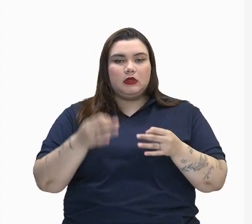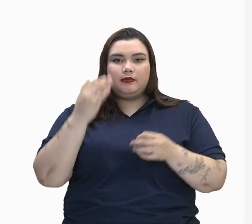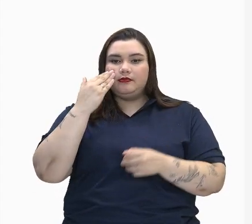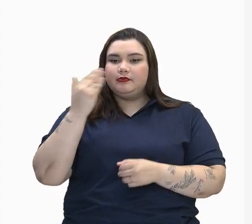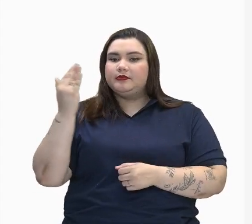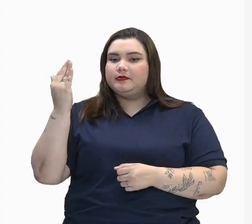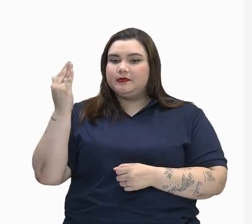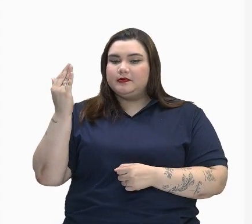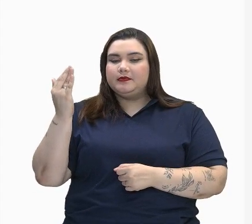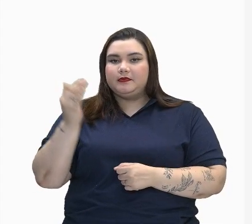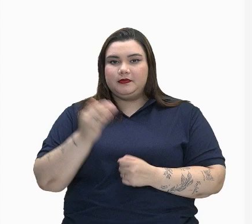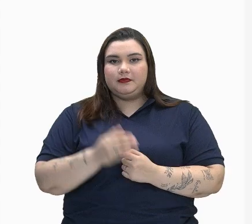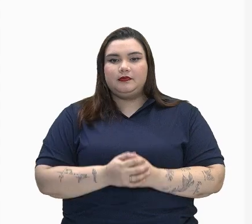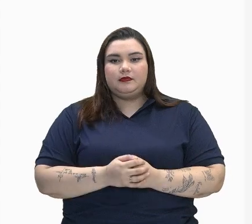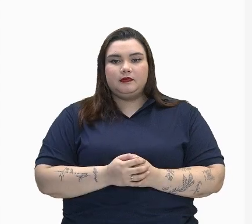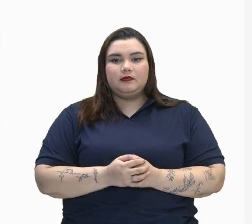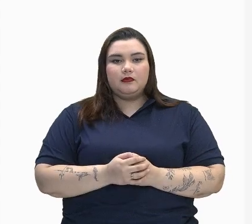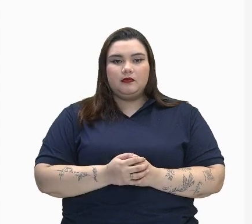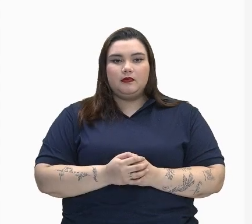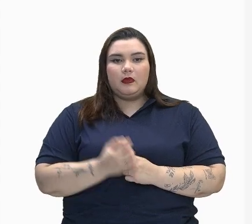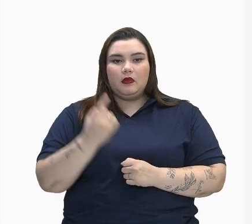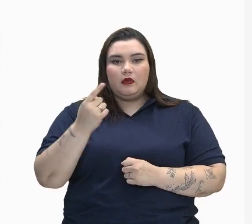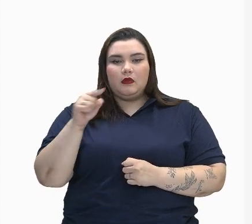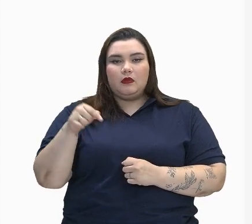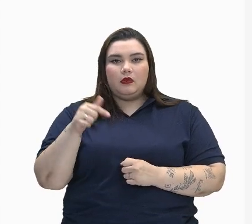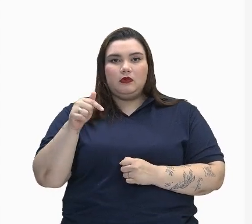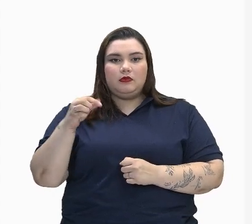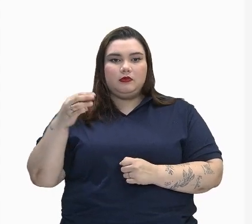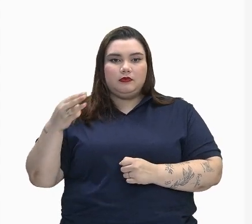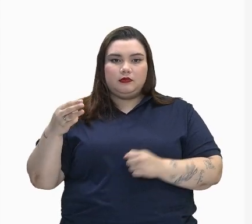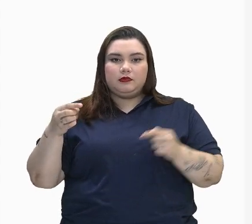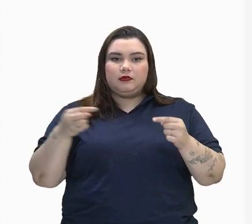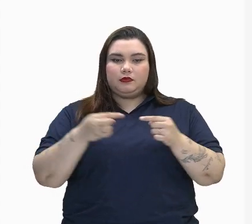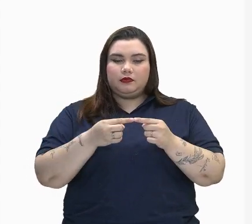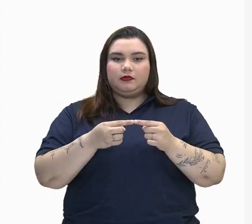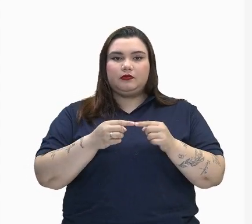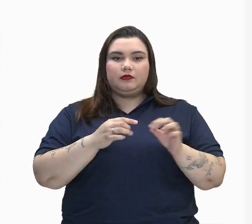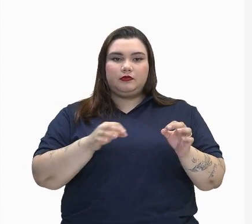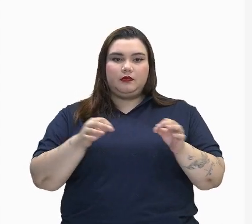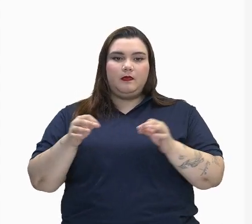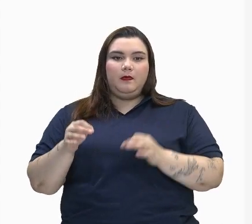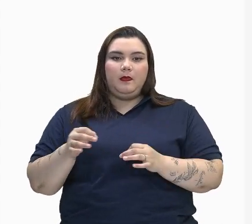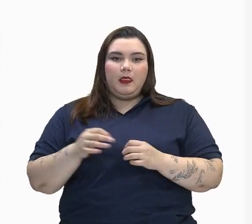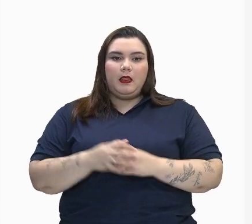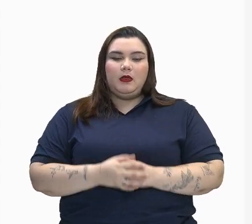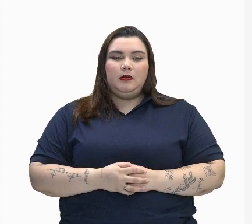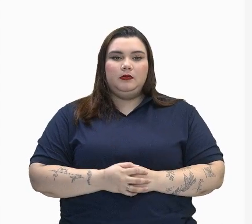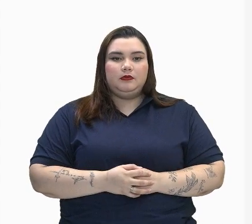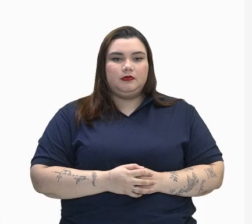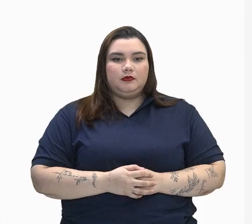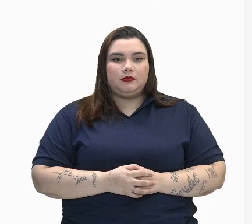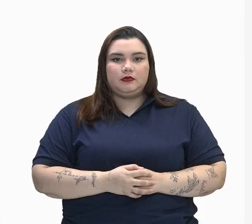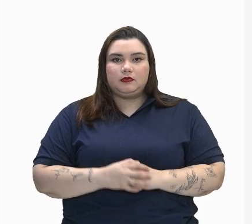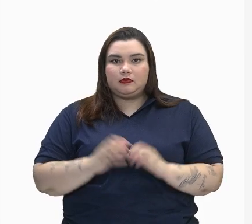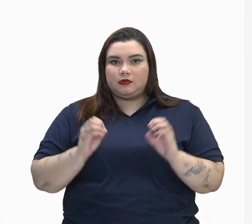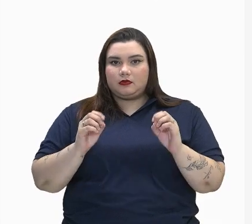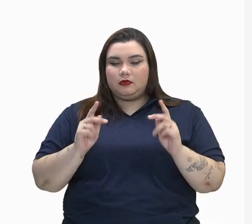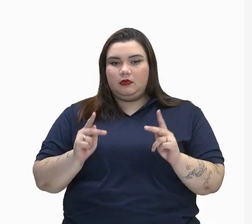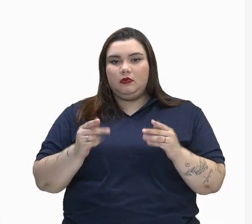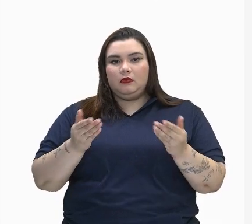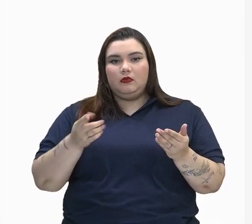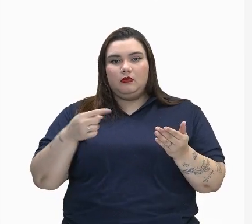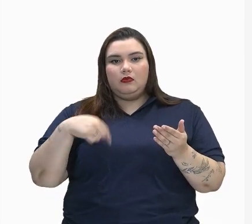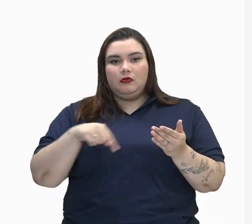é 1,73 e ficou ali, ó, o valor aproximado mesmo. Tá certo? Então, é assim que a